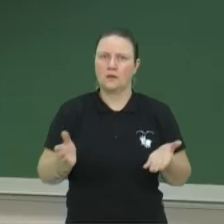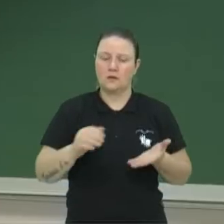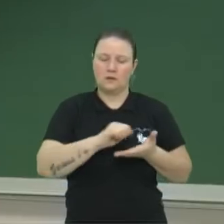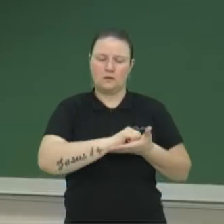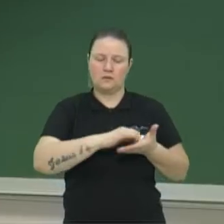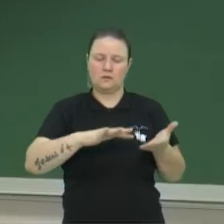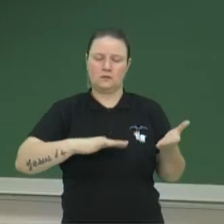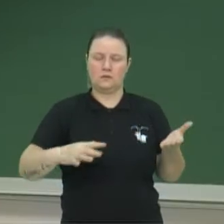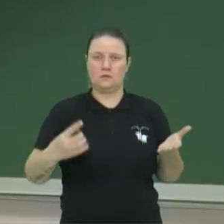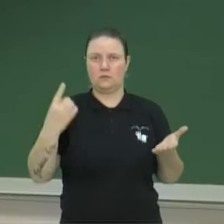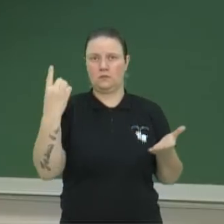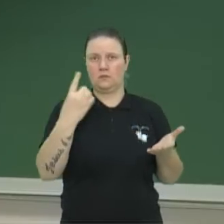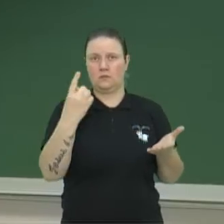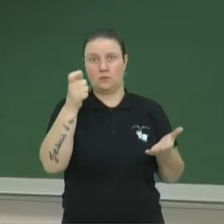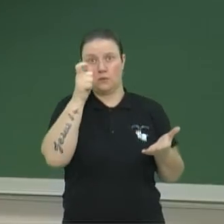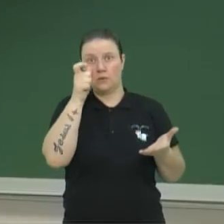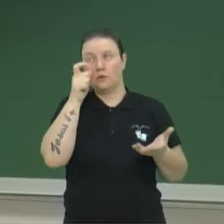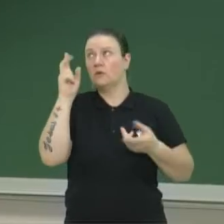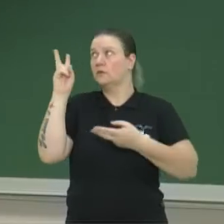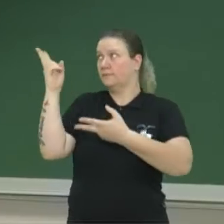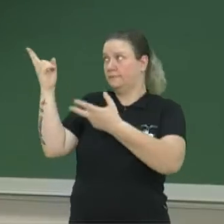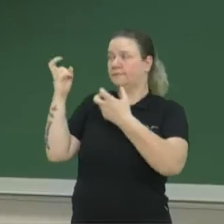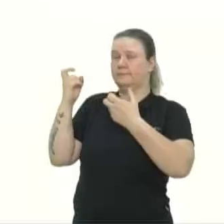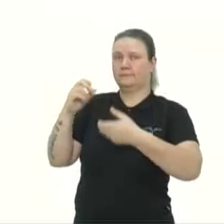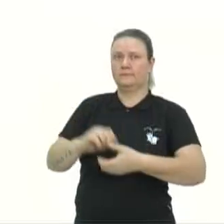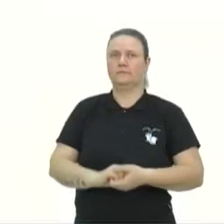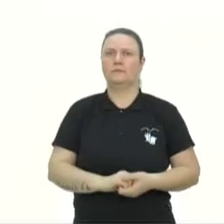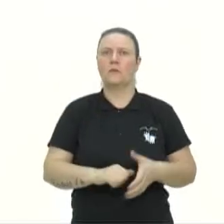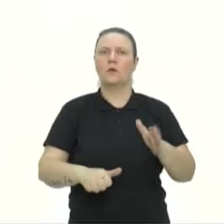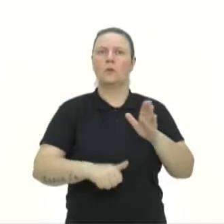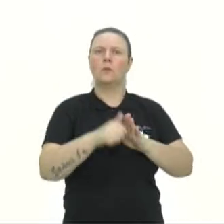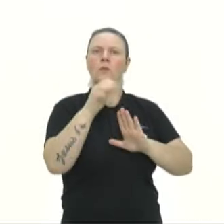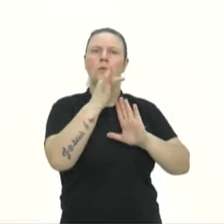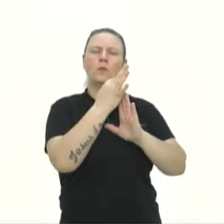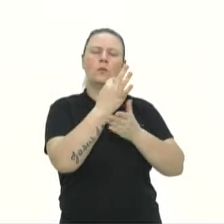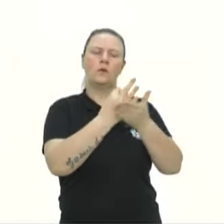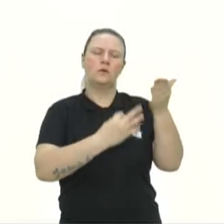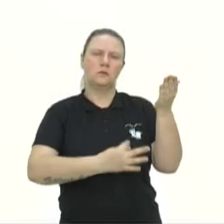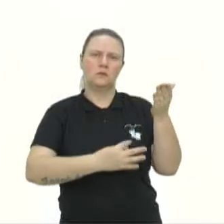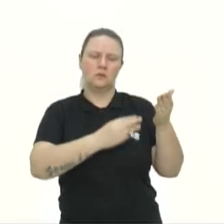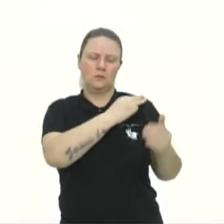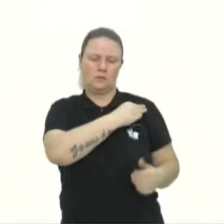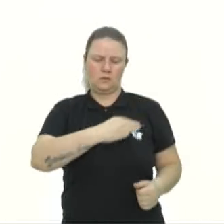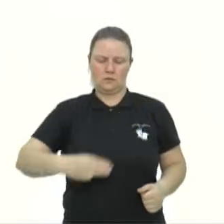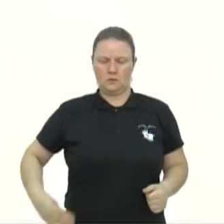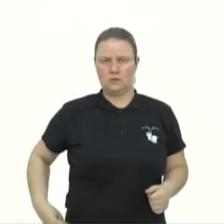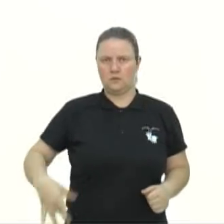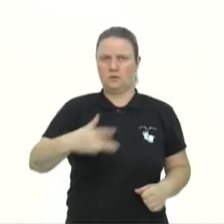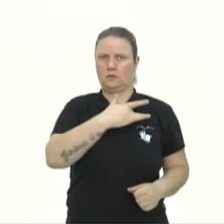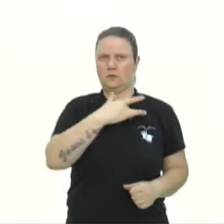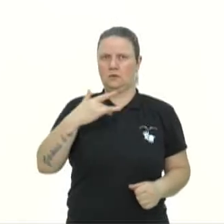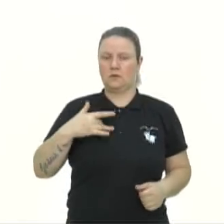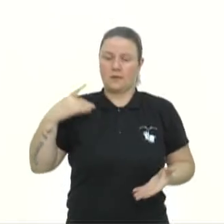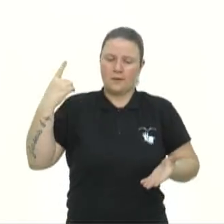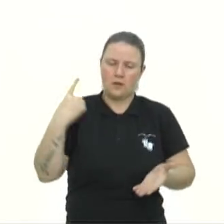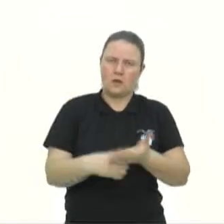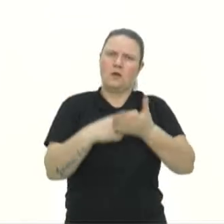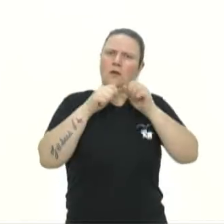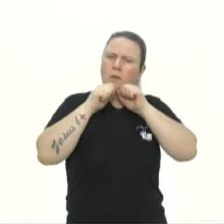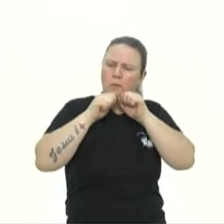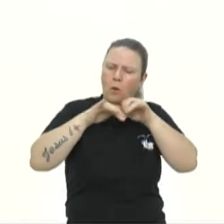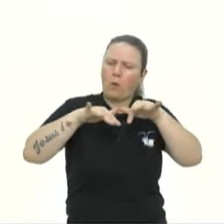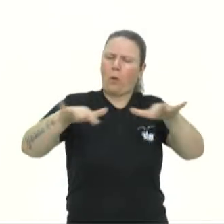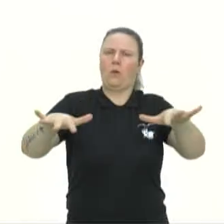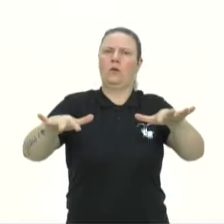primeira atividade. Veja comigo aqui o enunciado. Primeiro texto. Ministério da Saúde lança campanha para